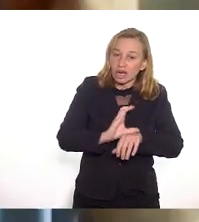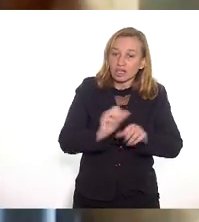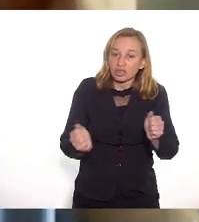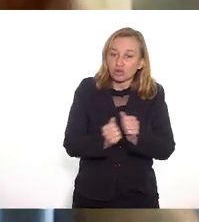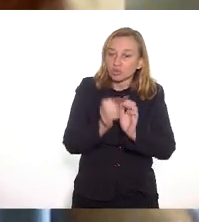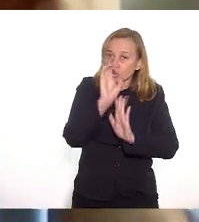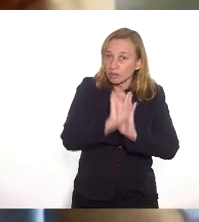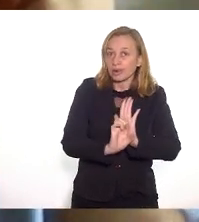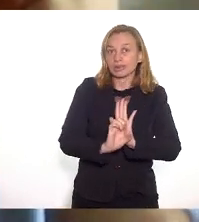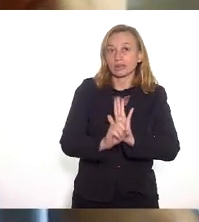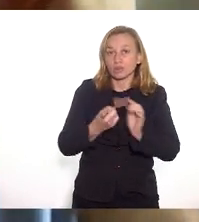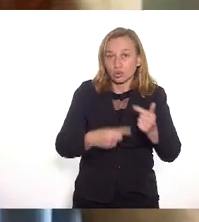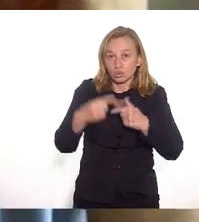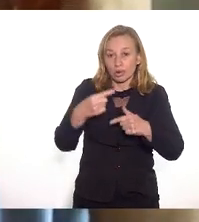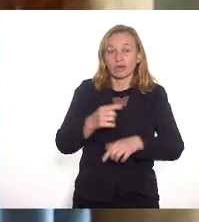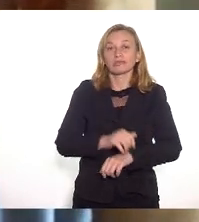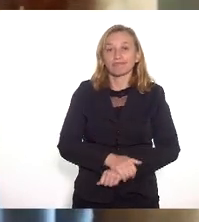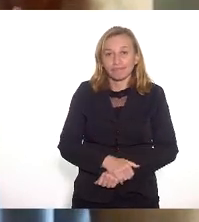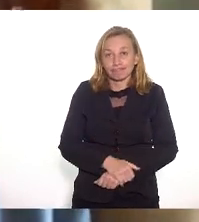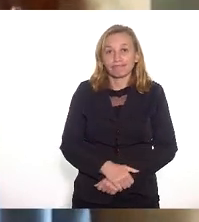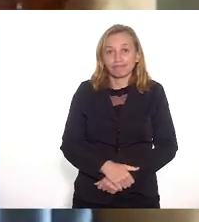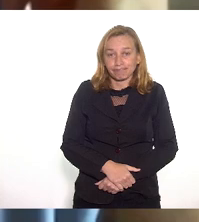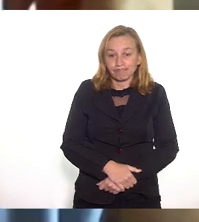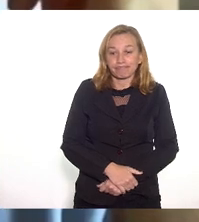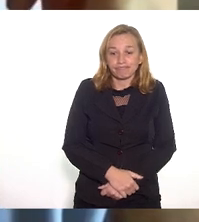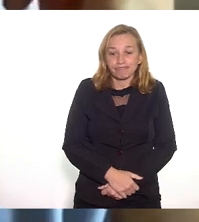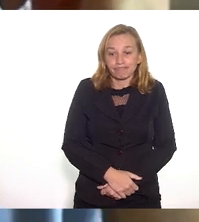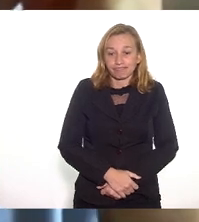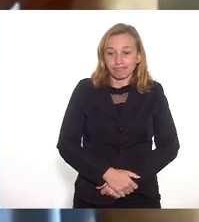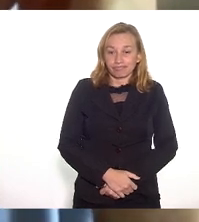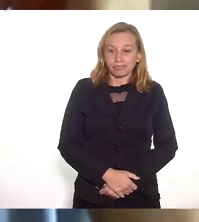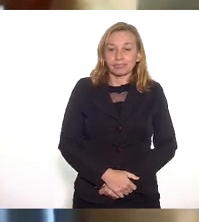supera a possível superposição,